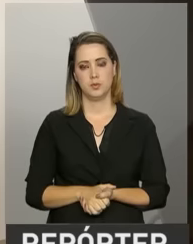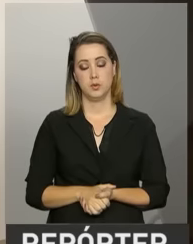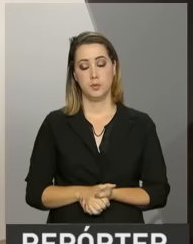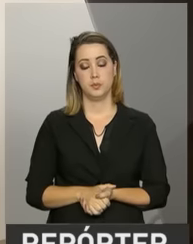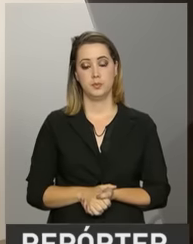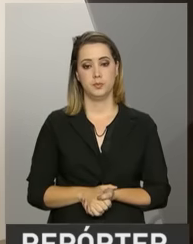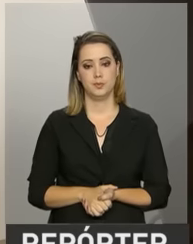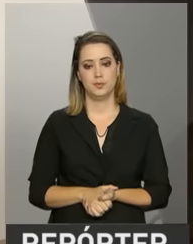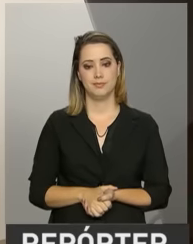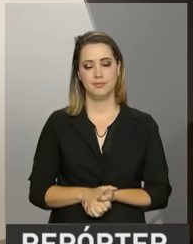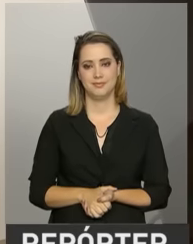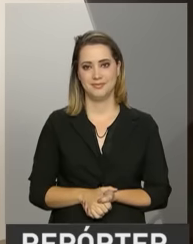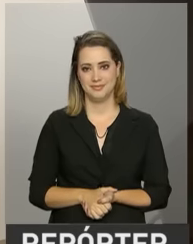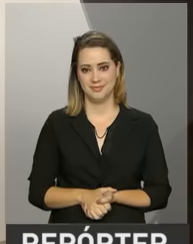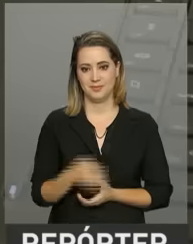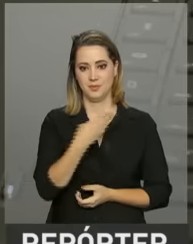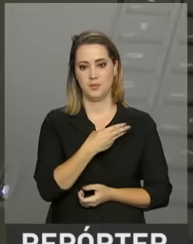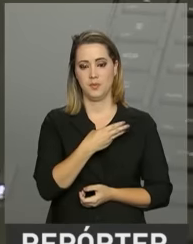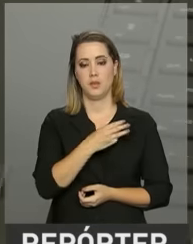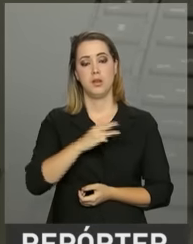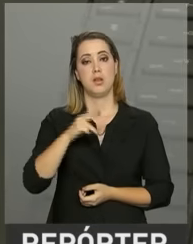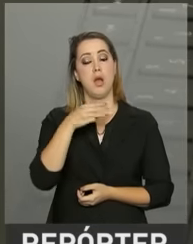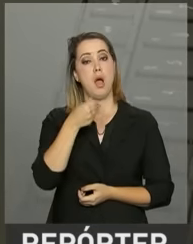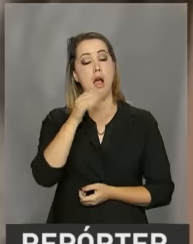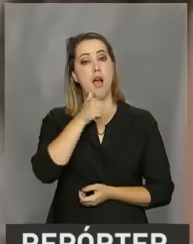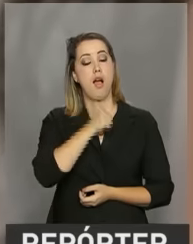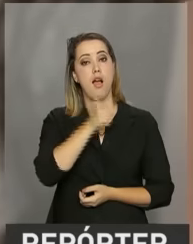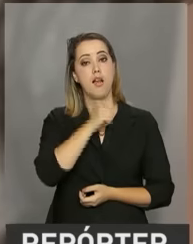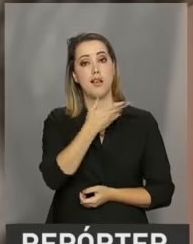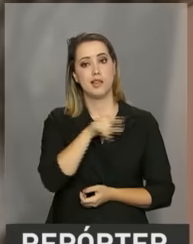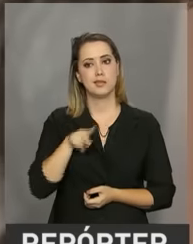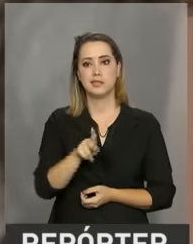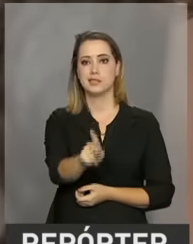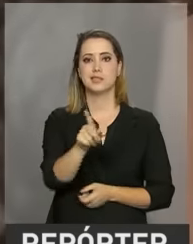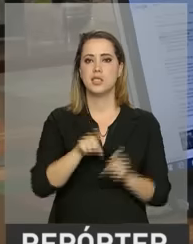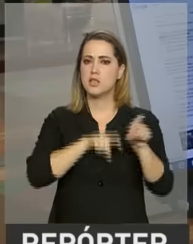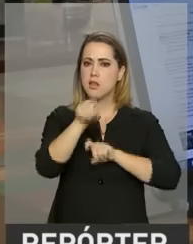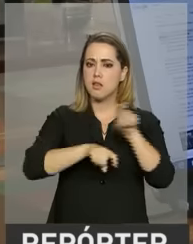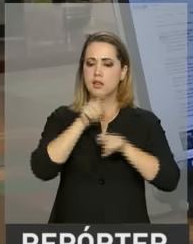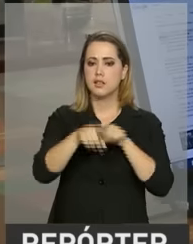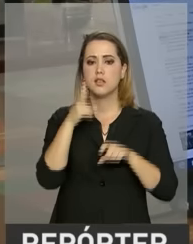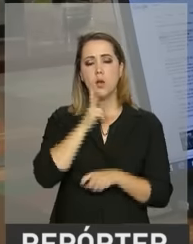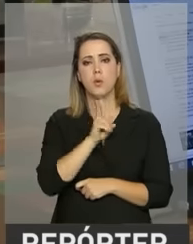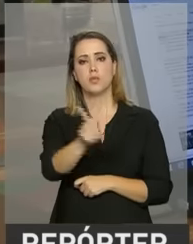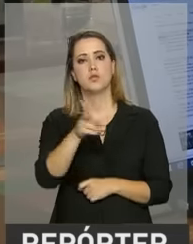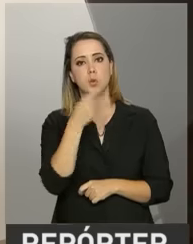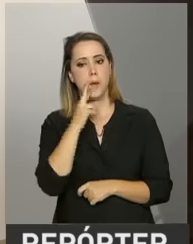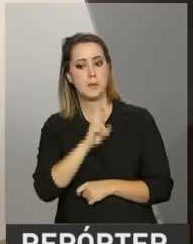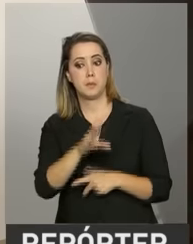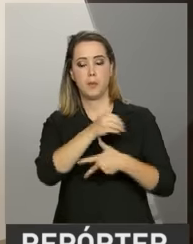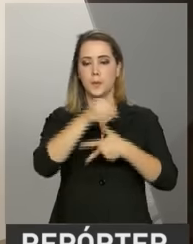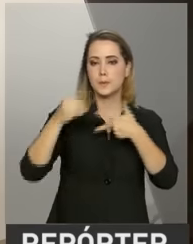privadas Maria Eduarda não saiu de perto do computador estava de olho na divulgação do resultado do exame